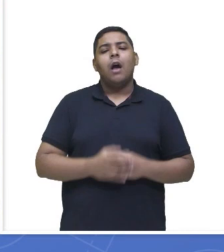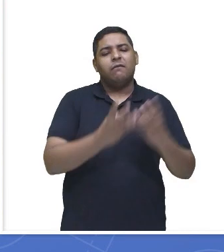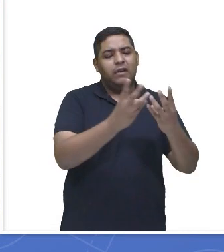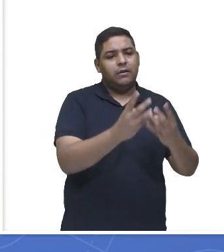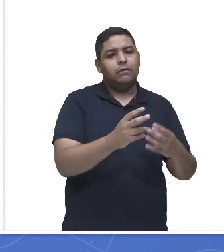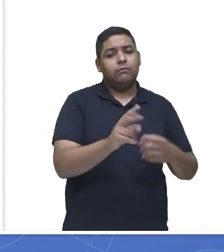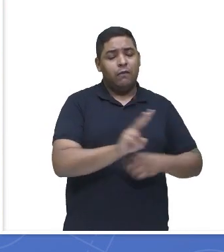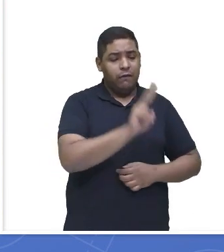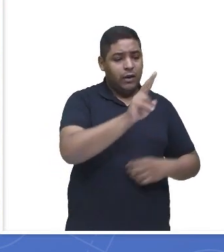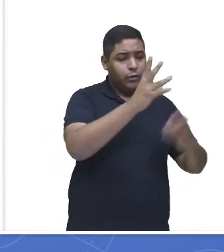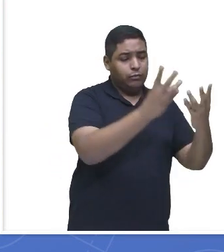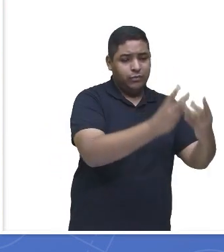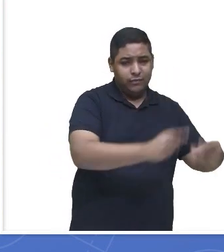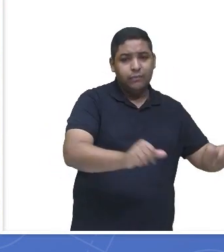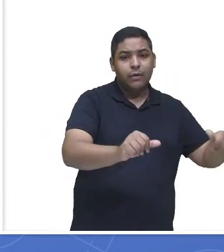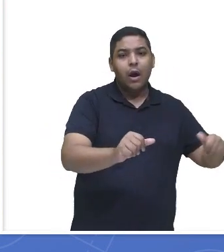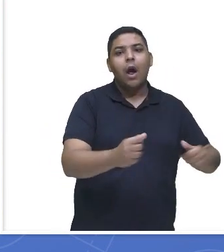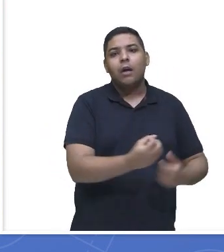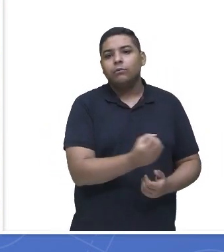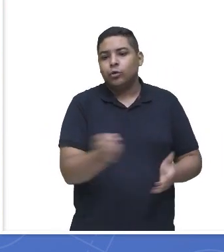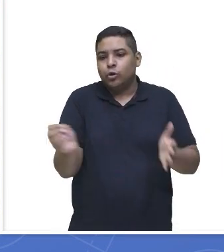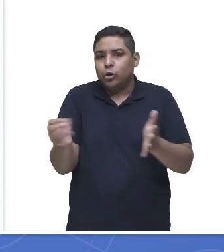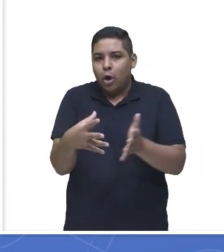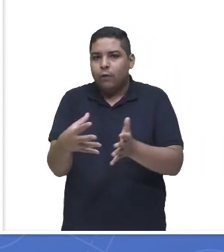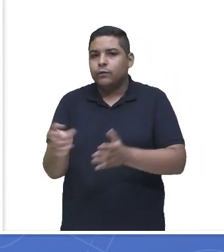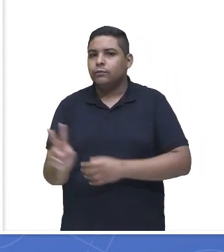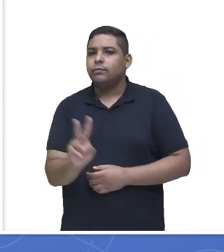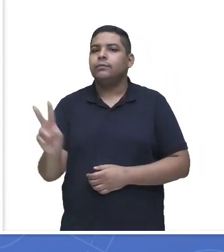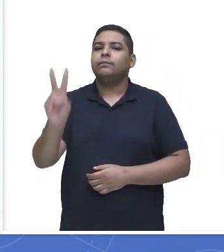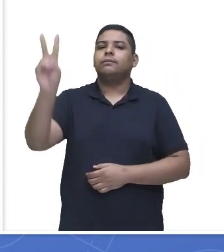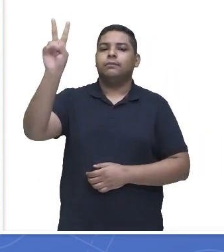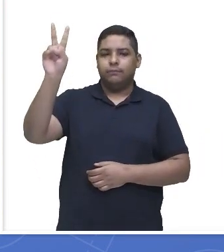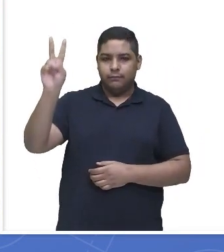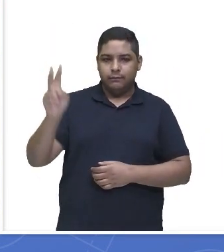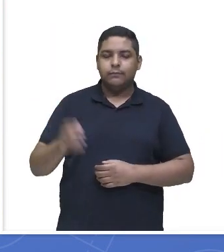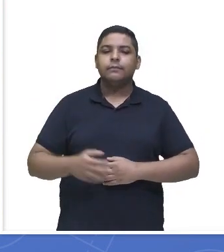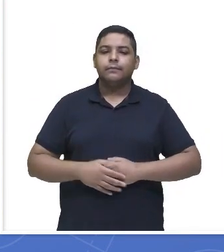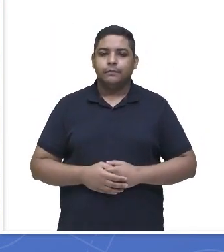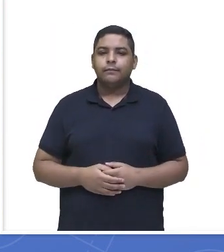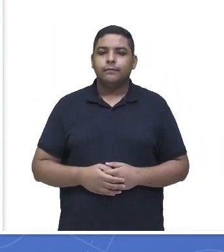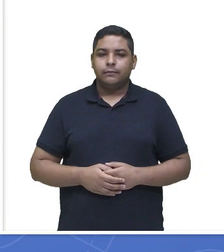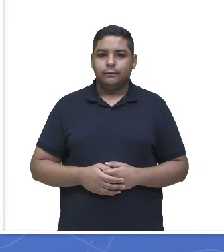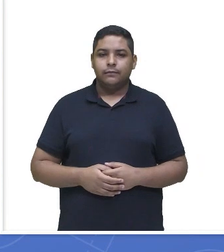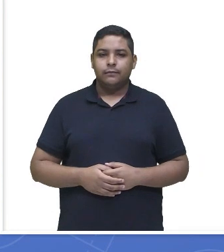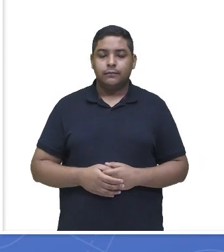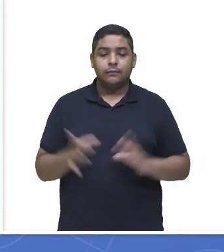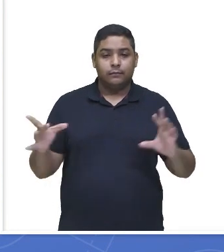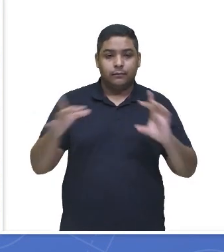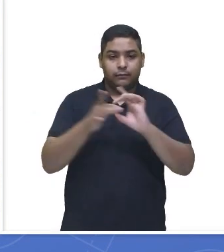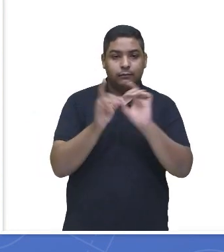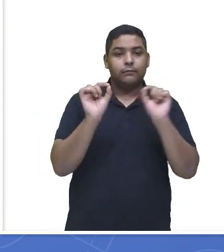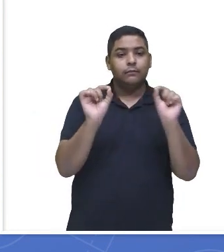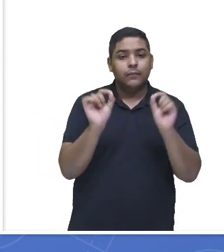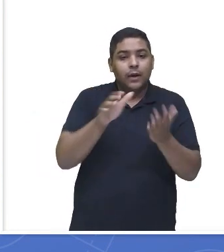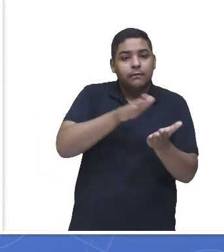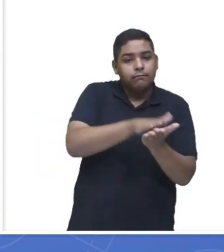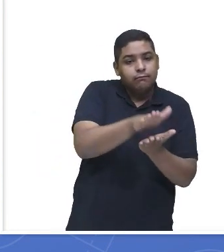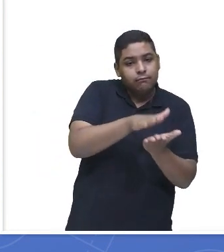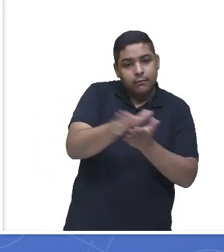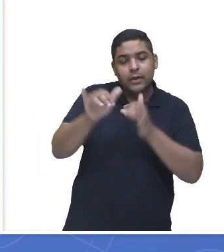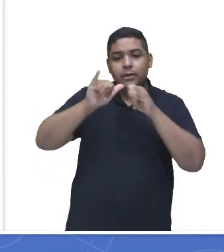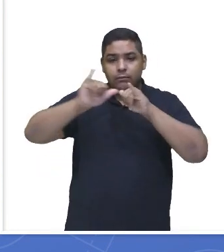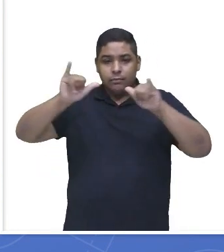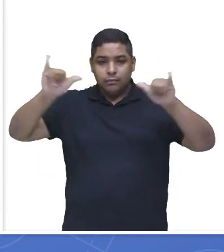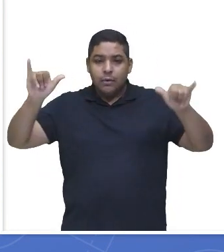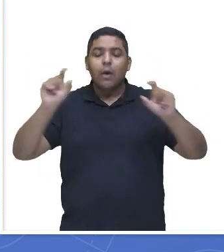novos valores vão surgindo dentro dessa sociedade aí. Perfeito? E, aliado a isso, a imprensa. Por